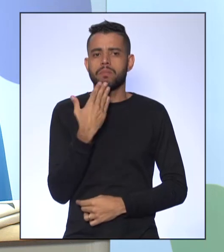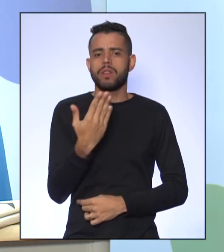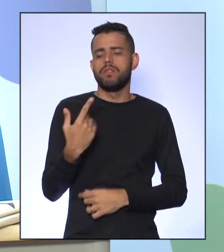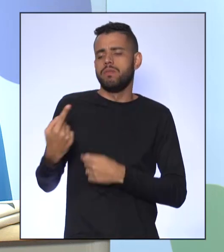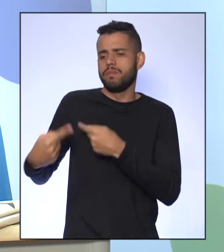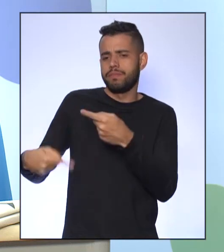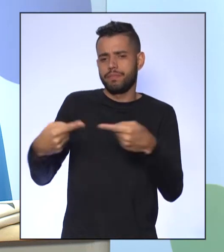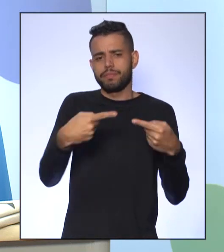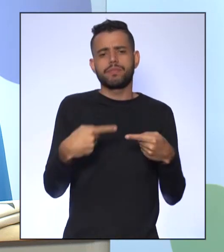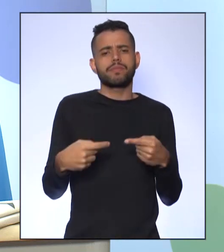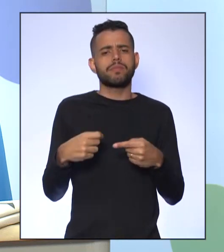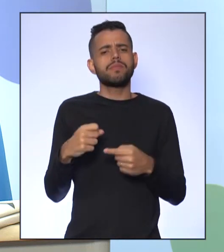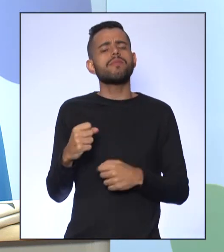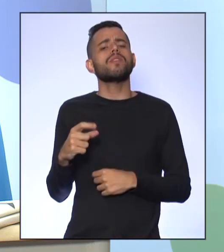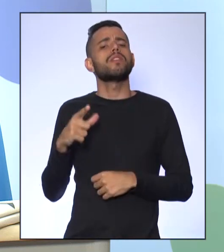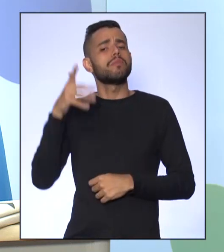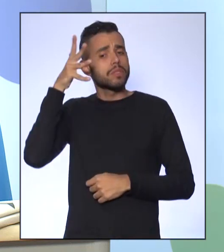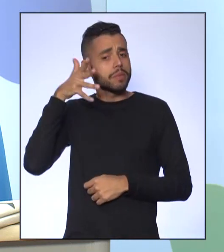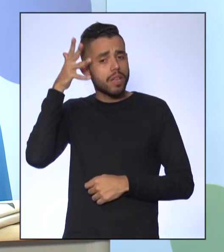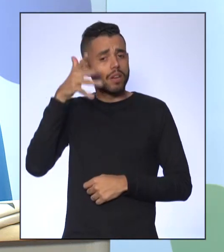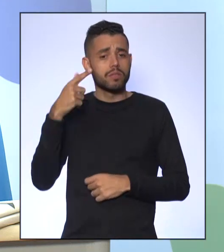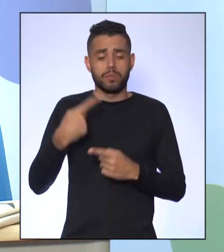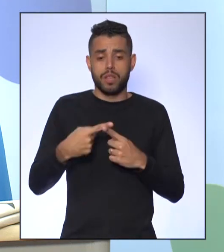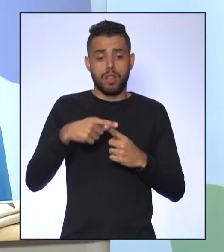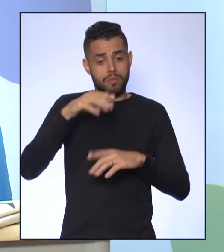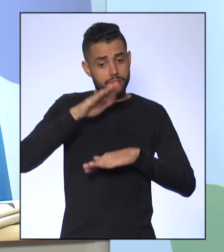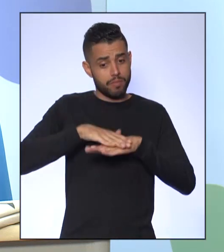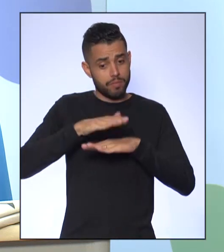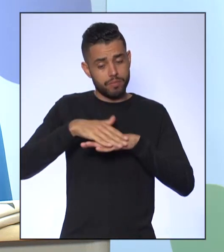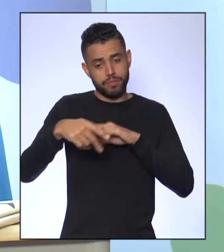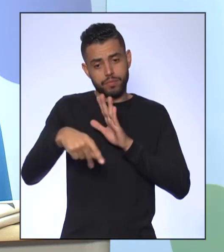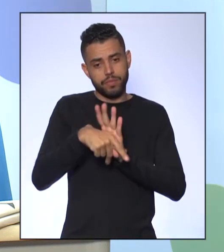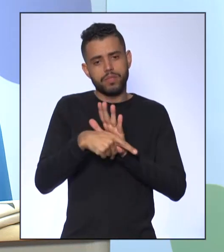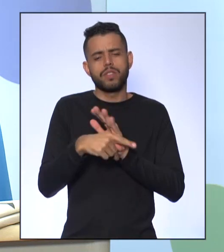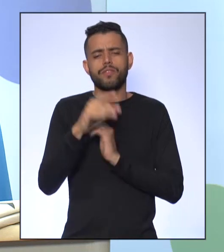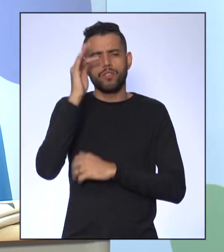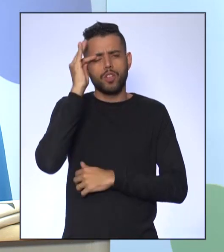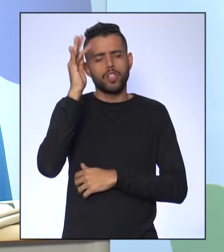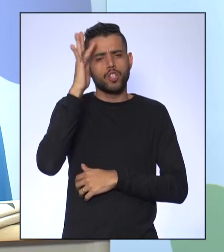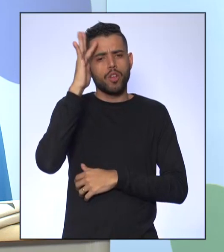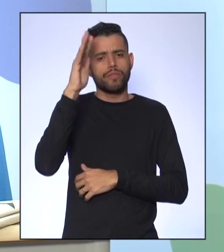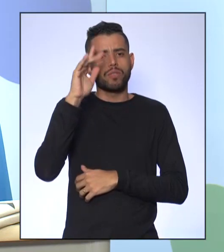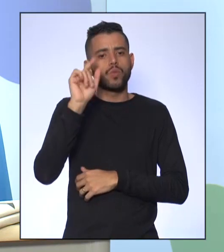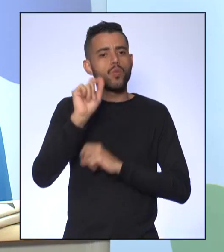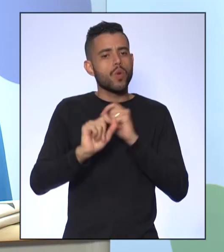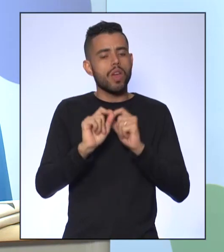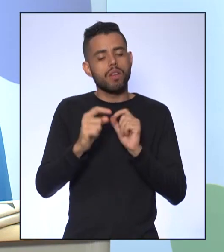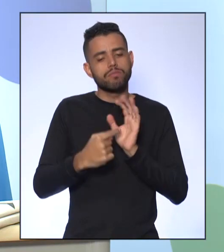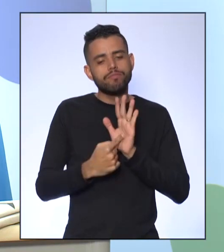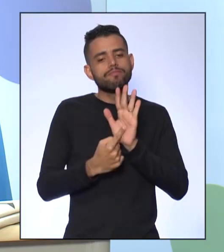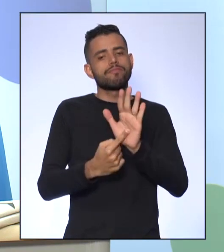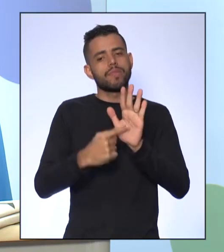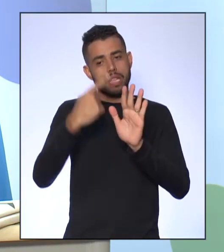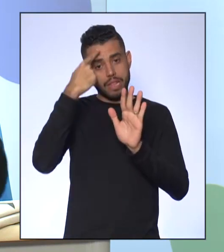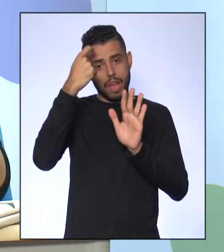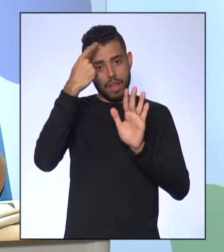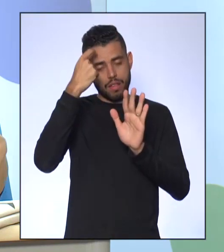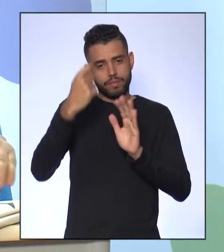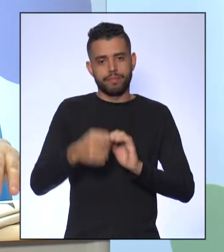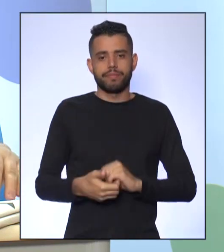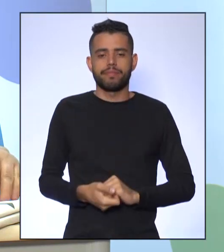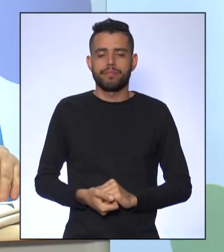pede um seminário, porque é da natureza, é o fazer filosófico exige essa exposição da ideia, né?